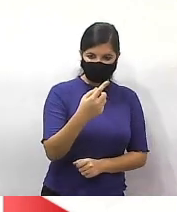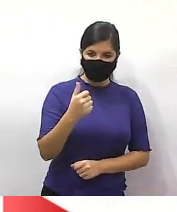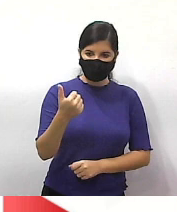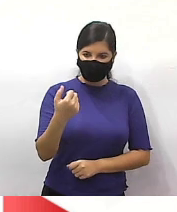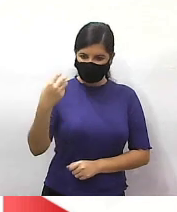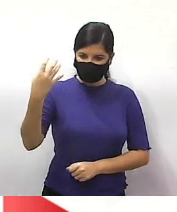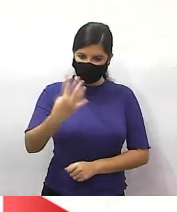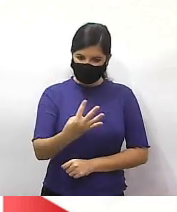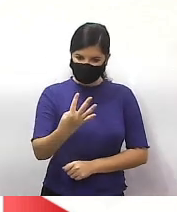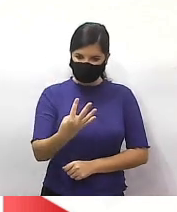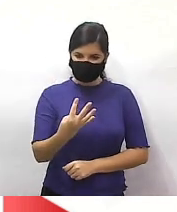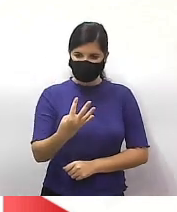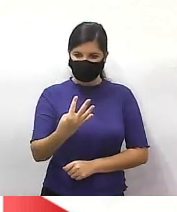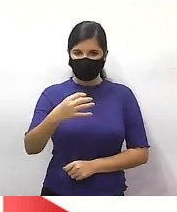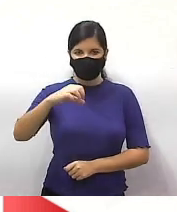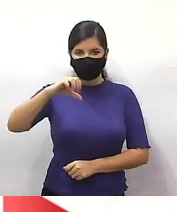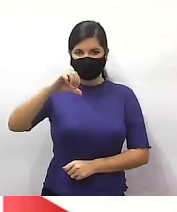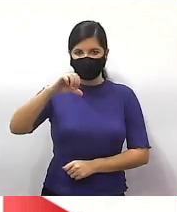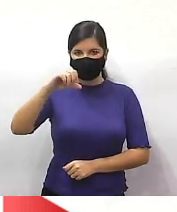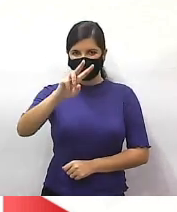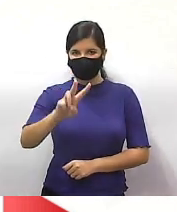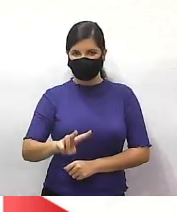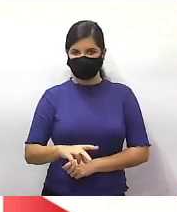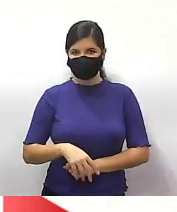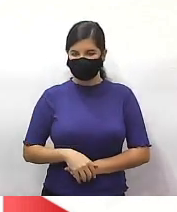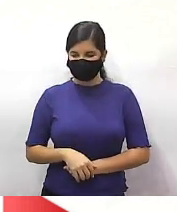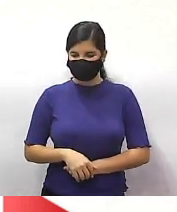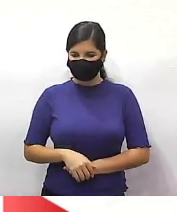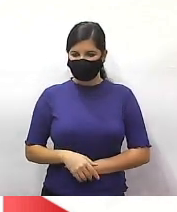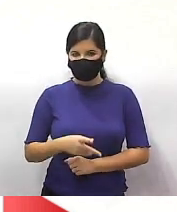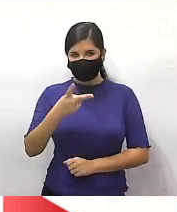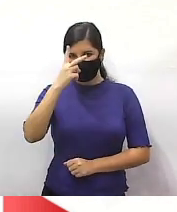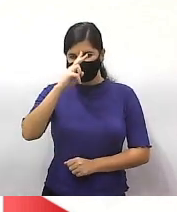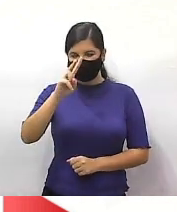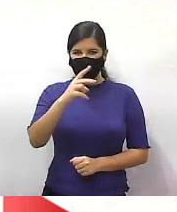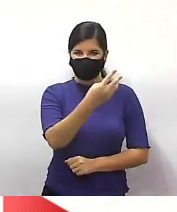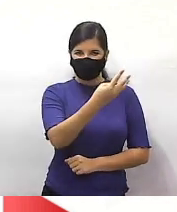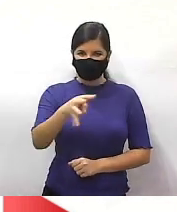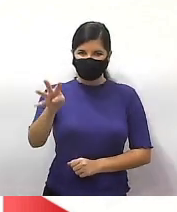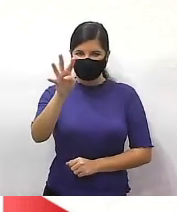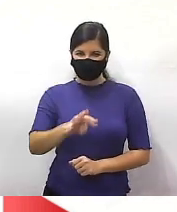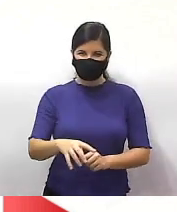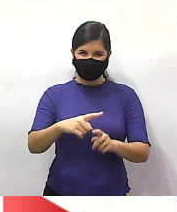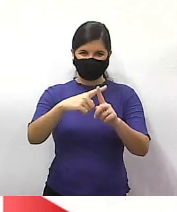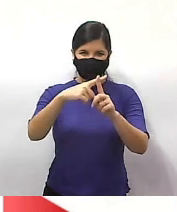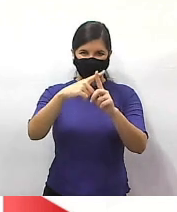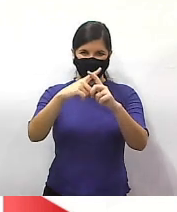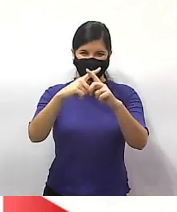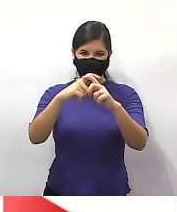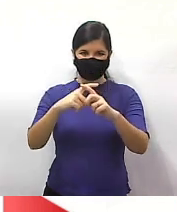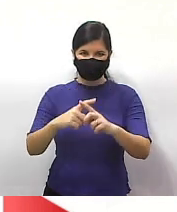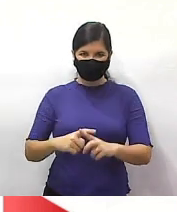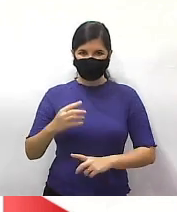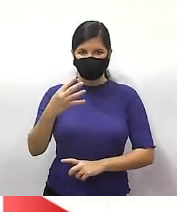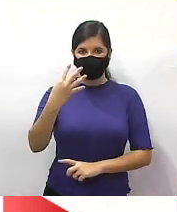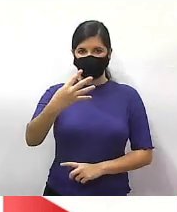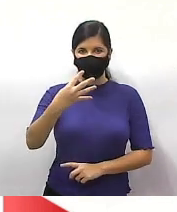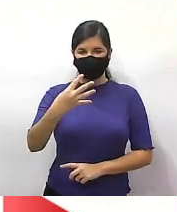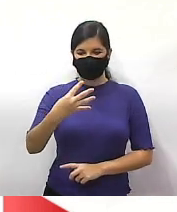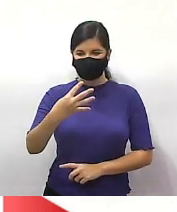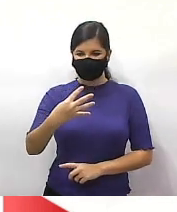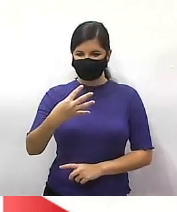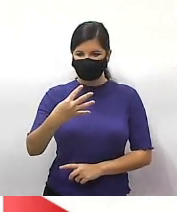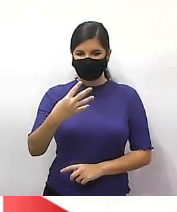4, nós vamos ter 9 vezes. É só lembrar da tabelinha de multiplicação do 4. O